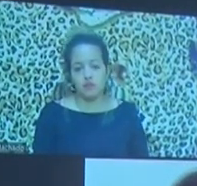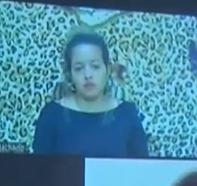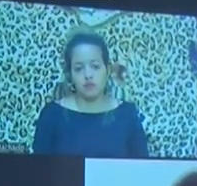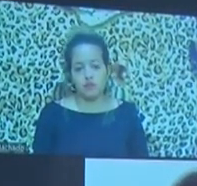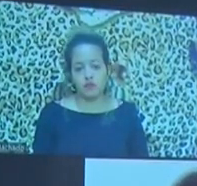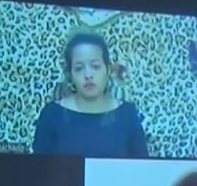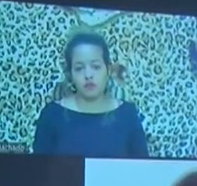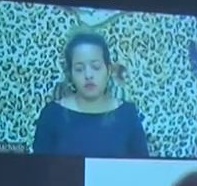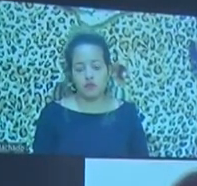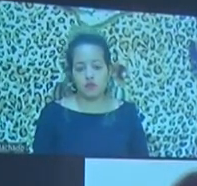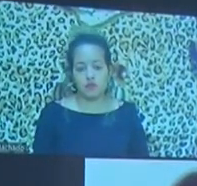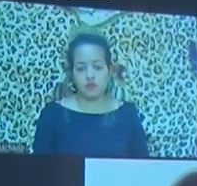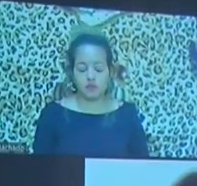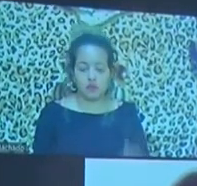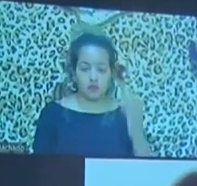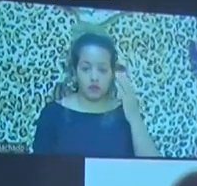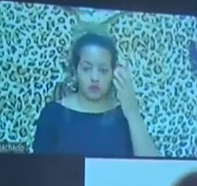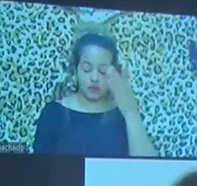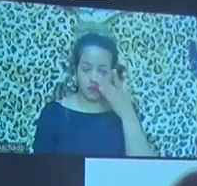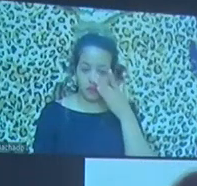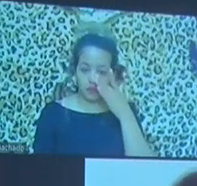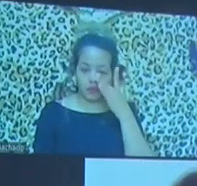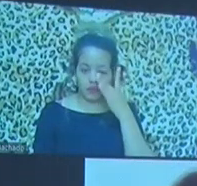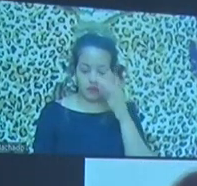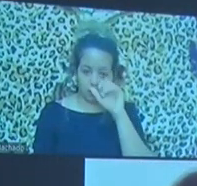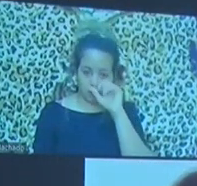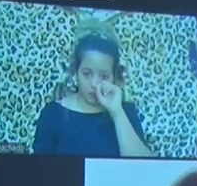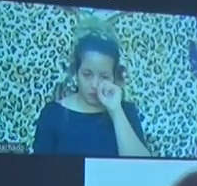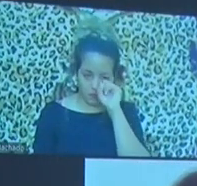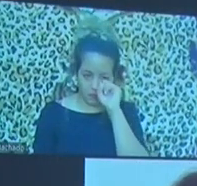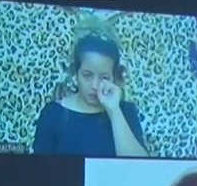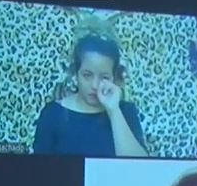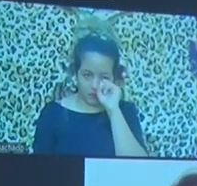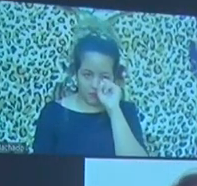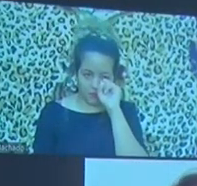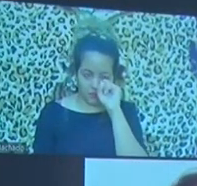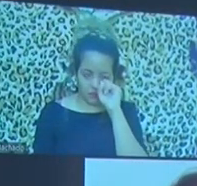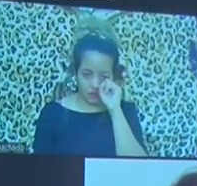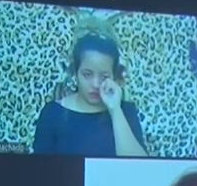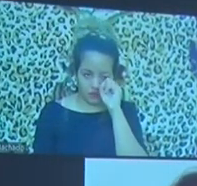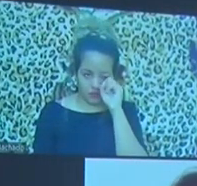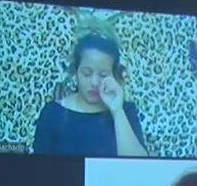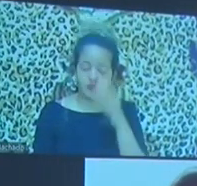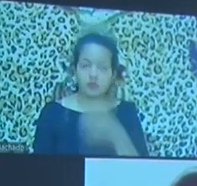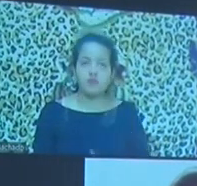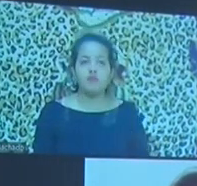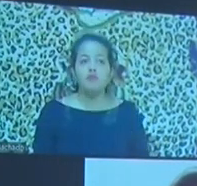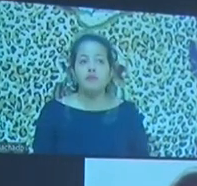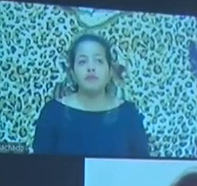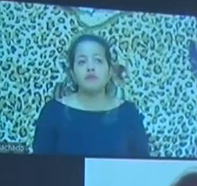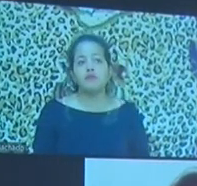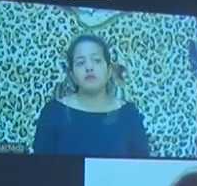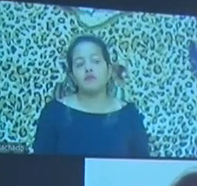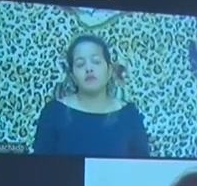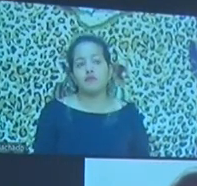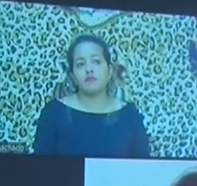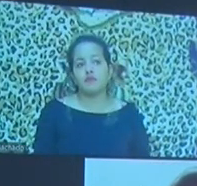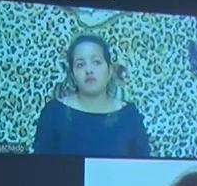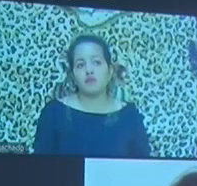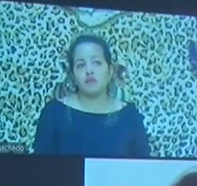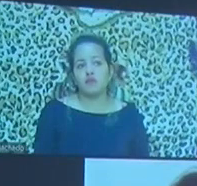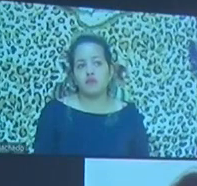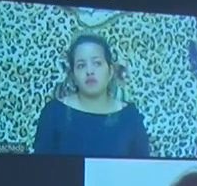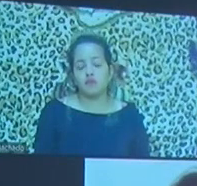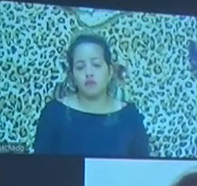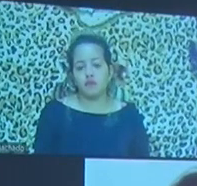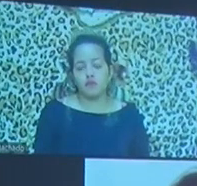também das meninas que estão aqui. A gente acabou de ver o depoimento emocionado da Clarice, né? O que representa para a senhora, por exemplo, hoje